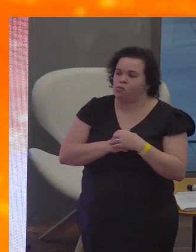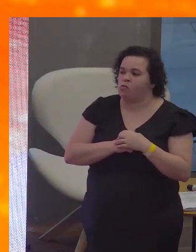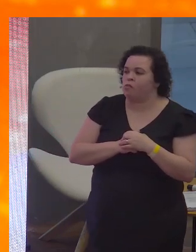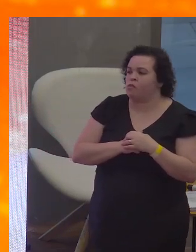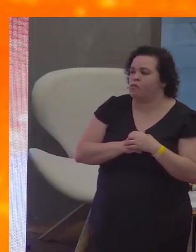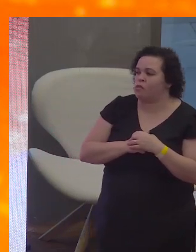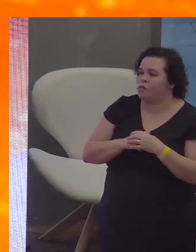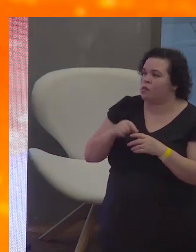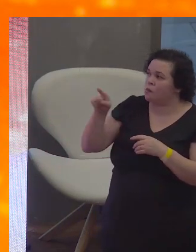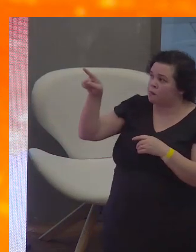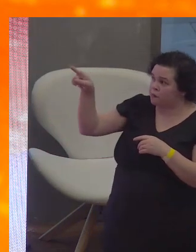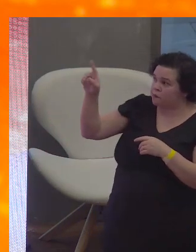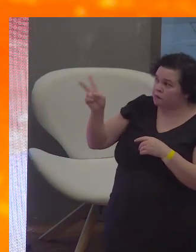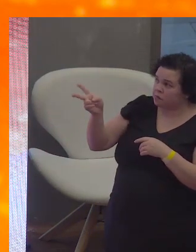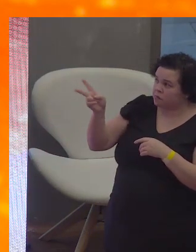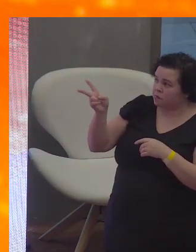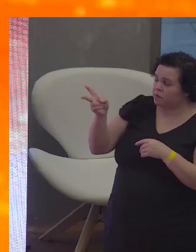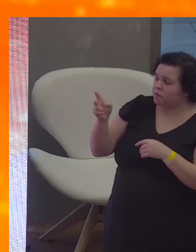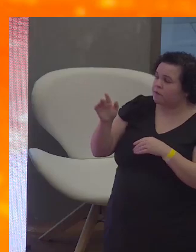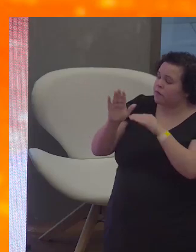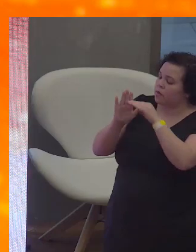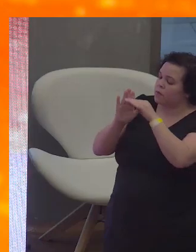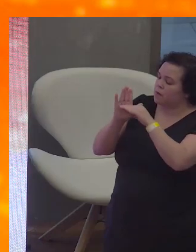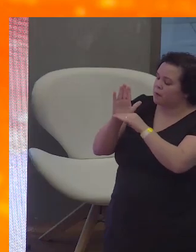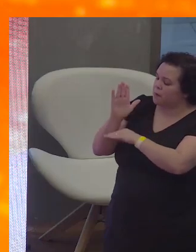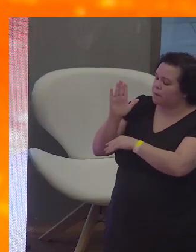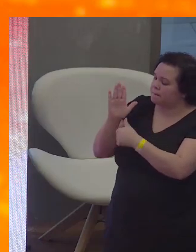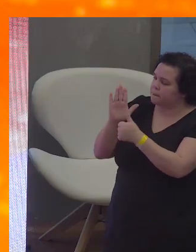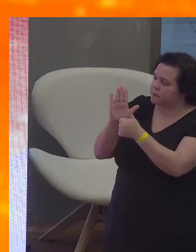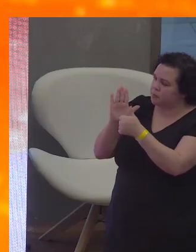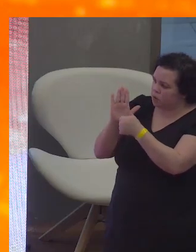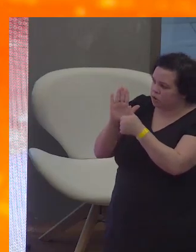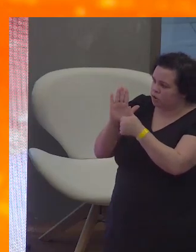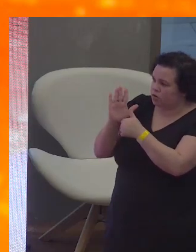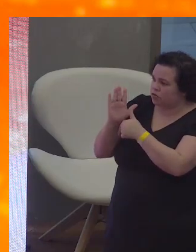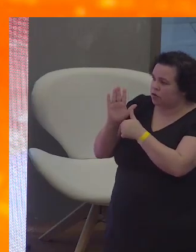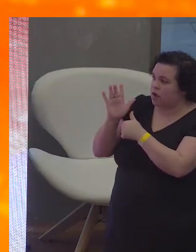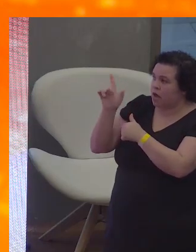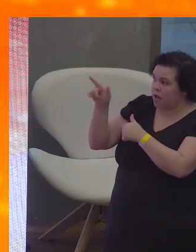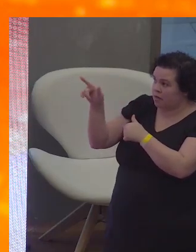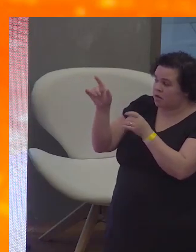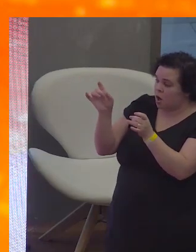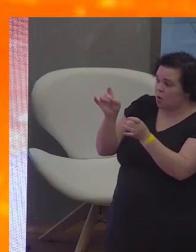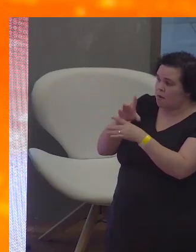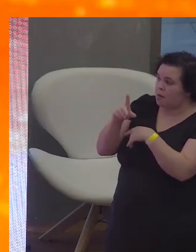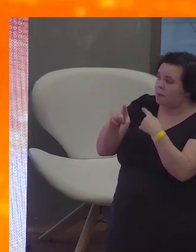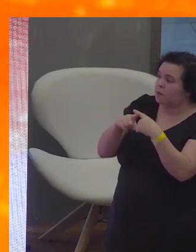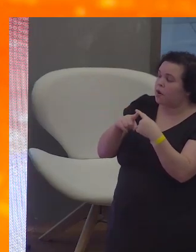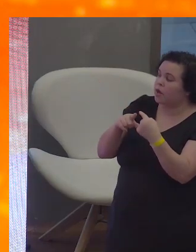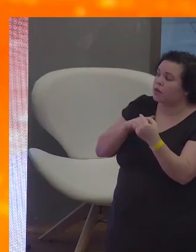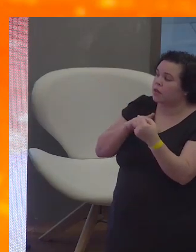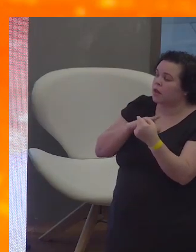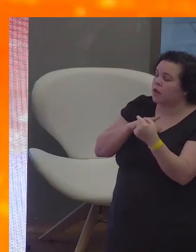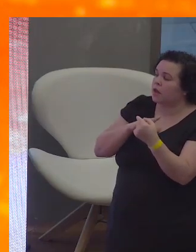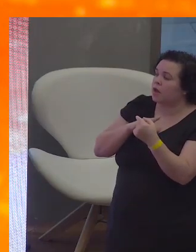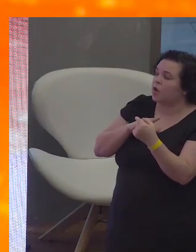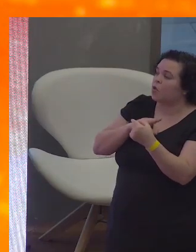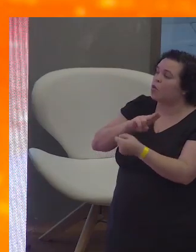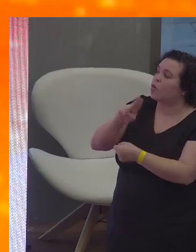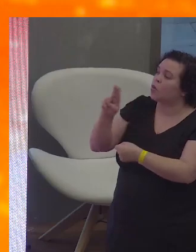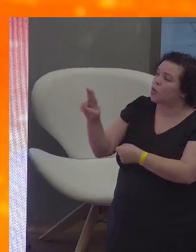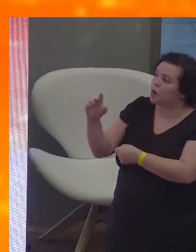E aqui é a mesma coisa, ó, outra lista positiva. Essa aqui é um pouquinho mais completa, porque essa tem, tá, qual é o